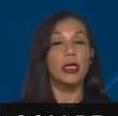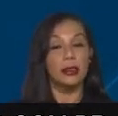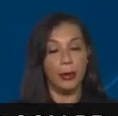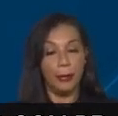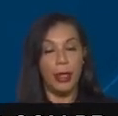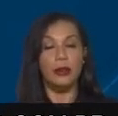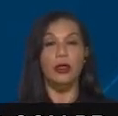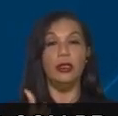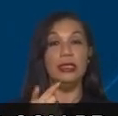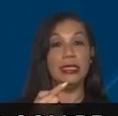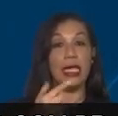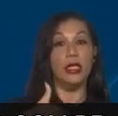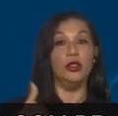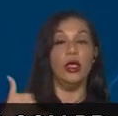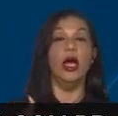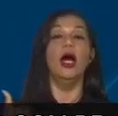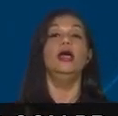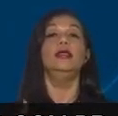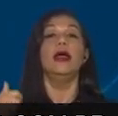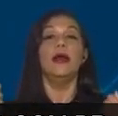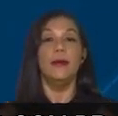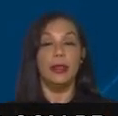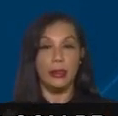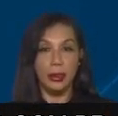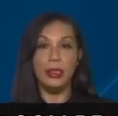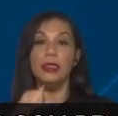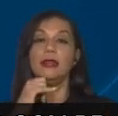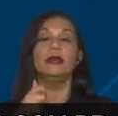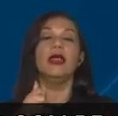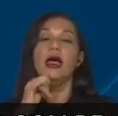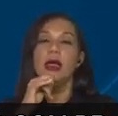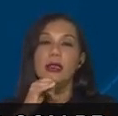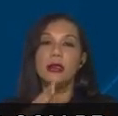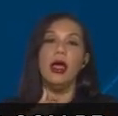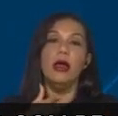menores de 7 anos devem passar por acompanhamento nutricional.